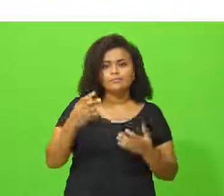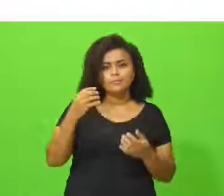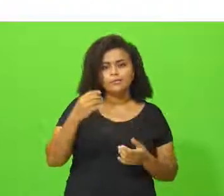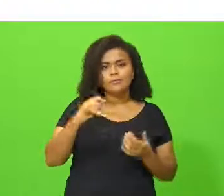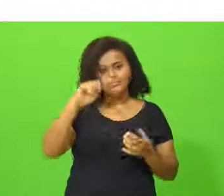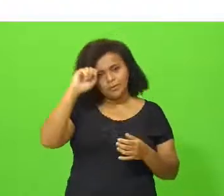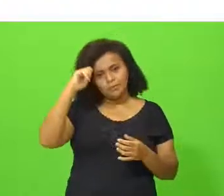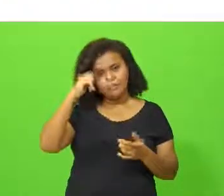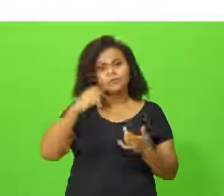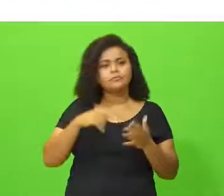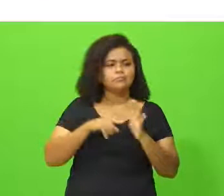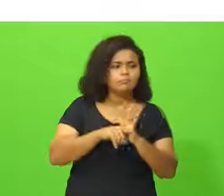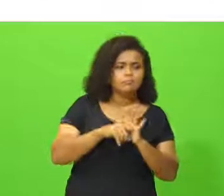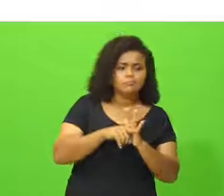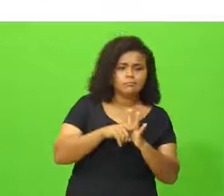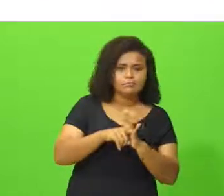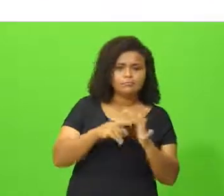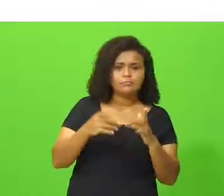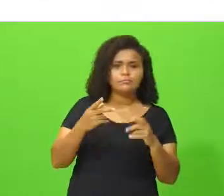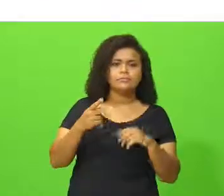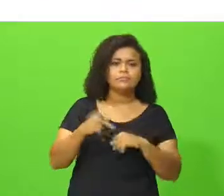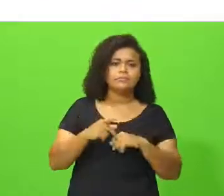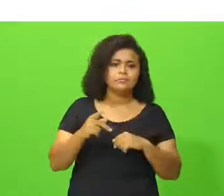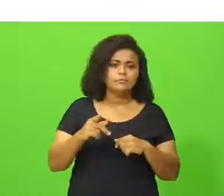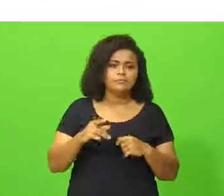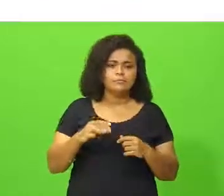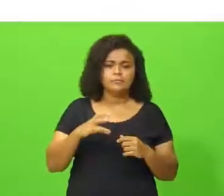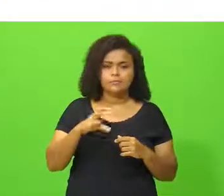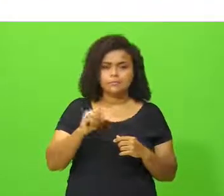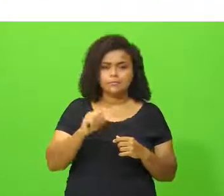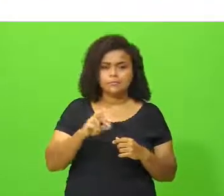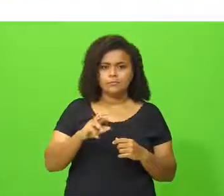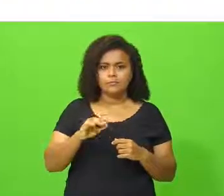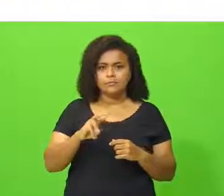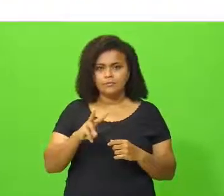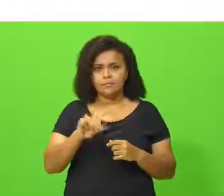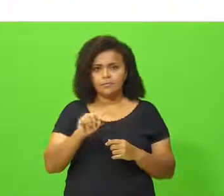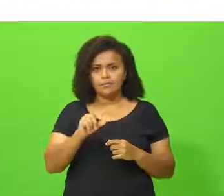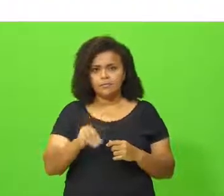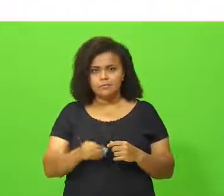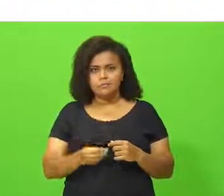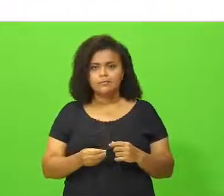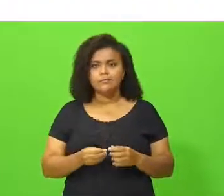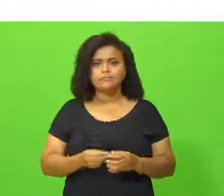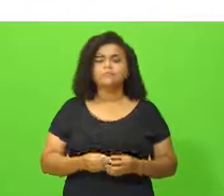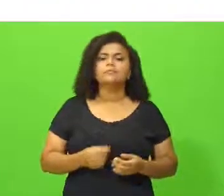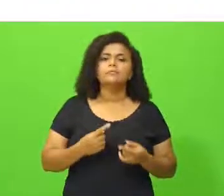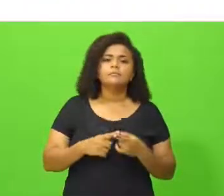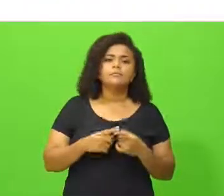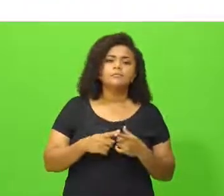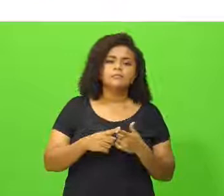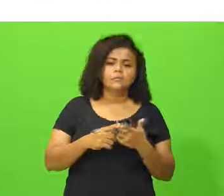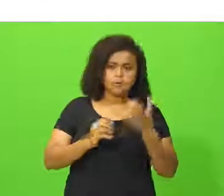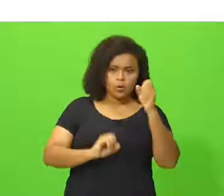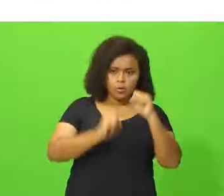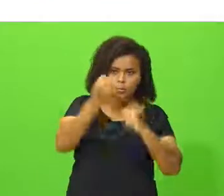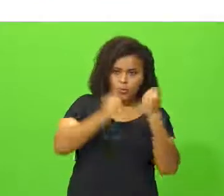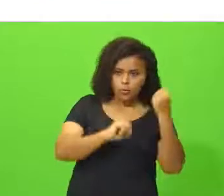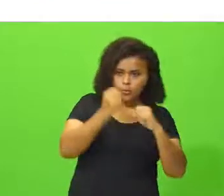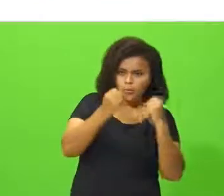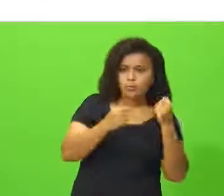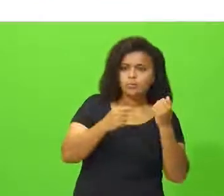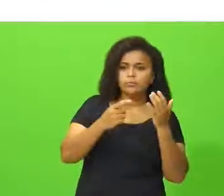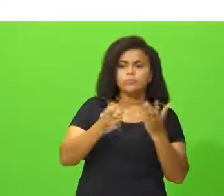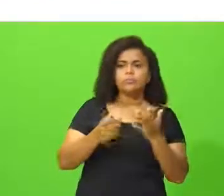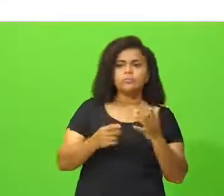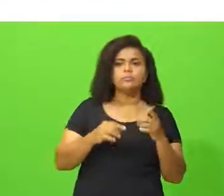desse mineral, já era uma forma de degradação, e chegando ao seu momento de processamento nas indústrias, o que